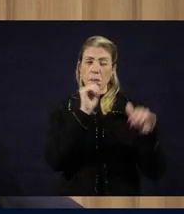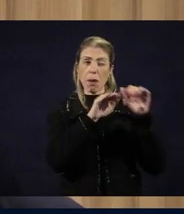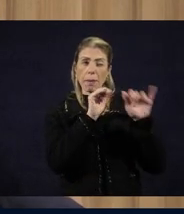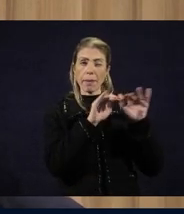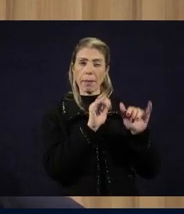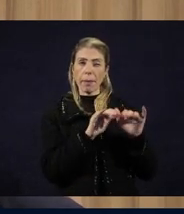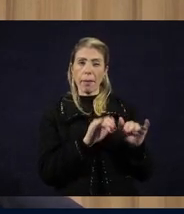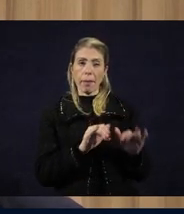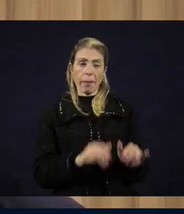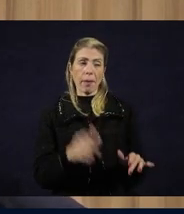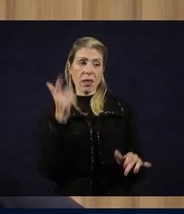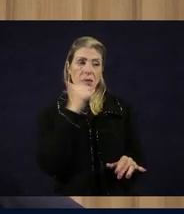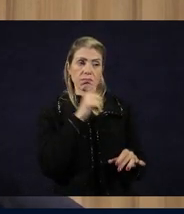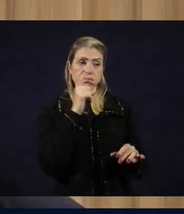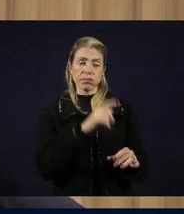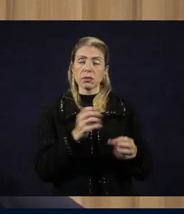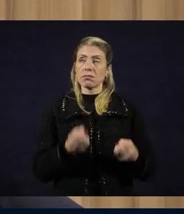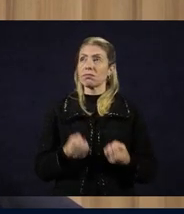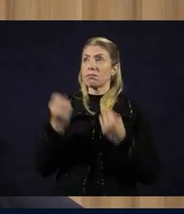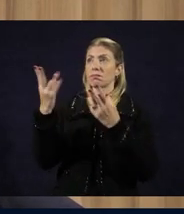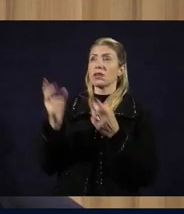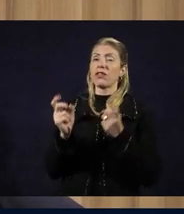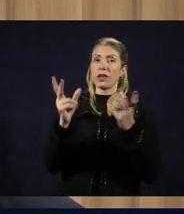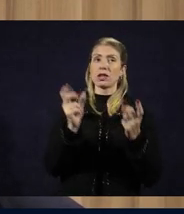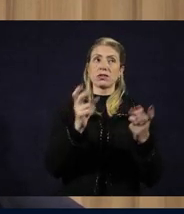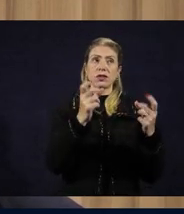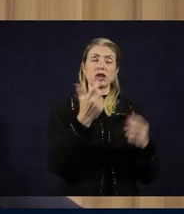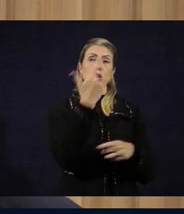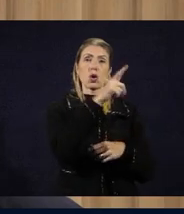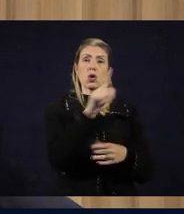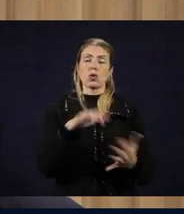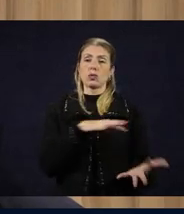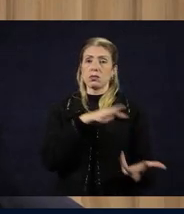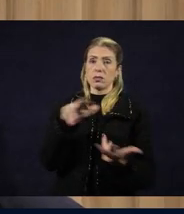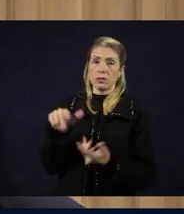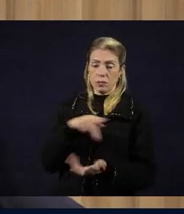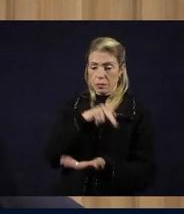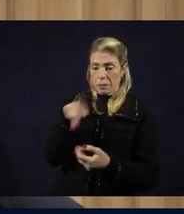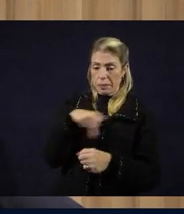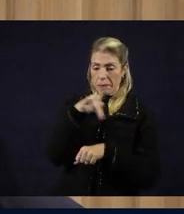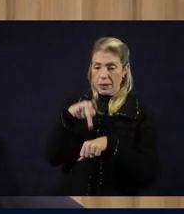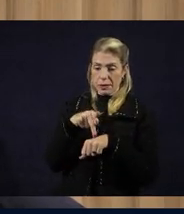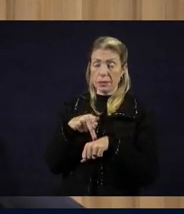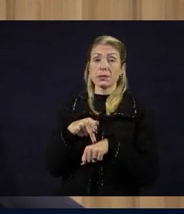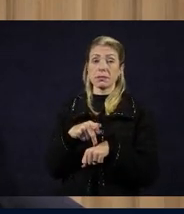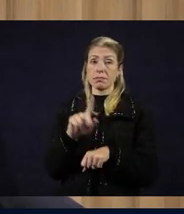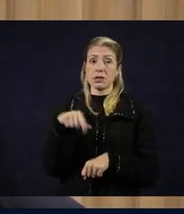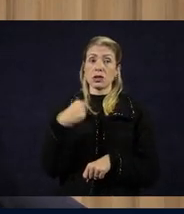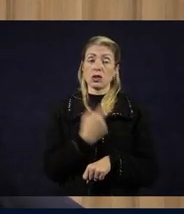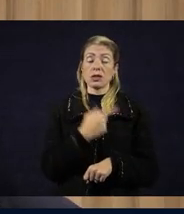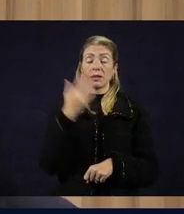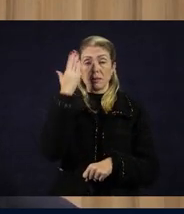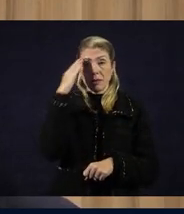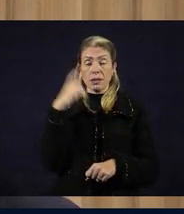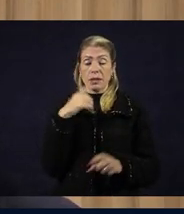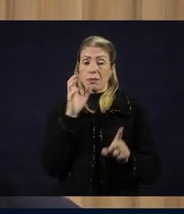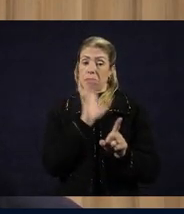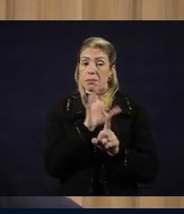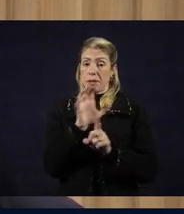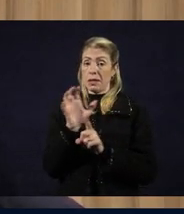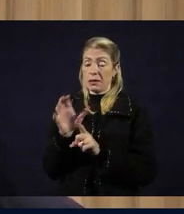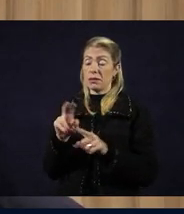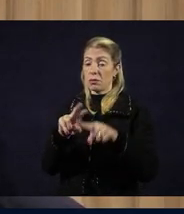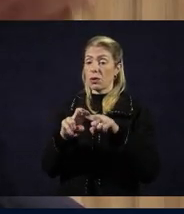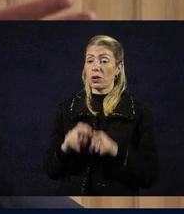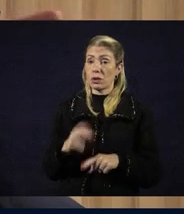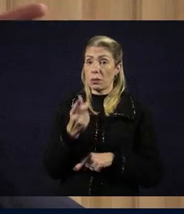a níveis mundiais essa acomodação de estoque de passagem a níveis mundiais Sem dúvida nenhuma elas trazem pressão por preço de commod